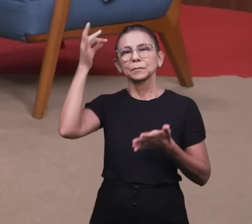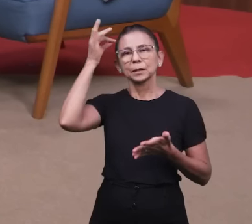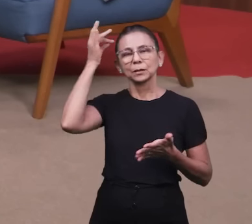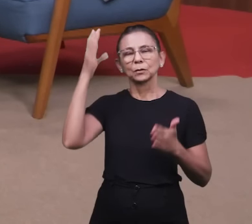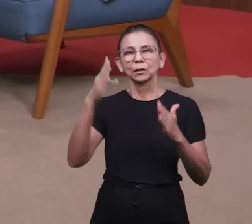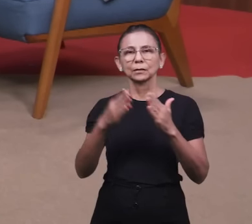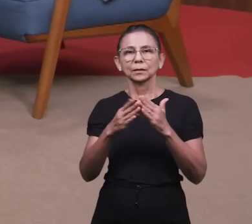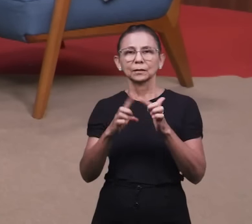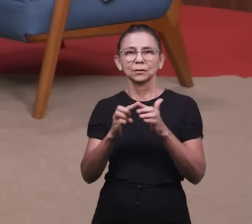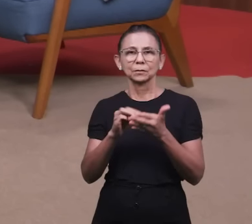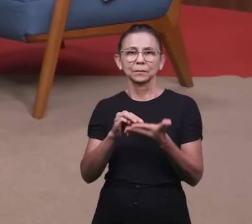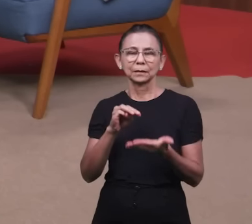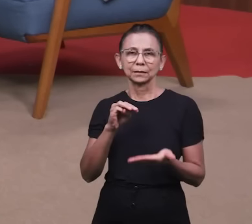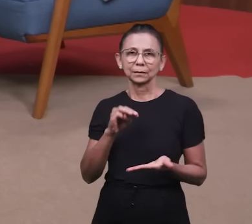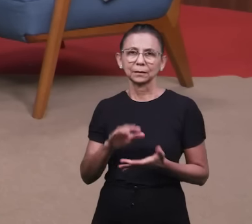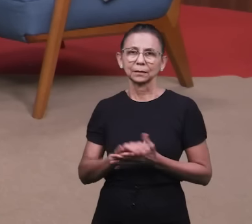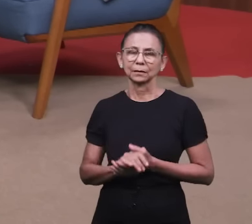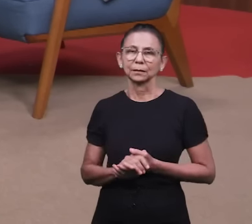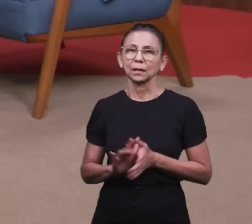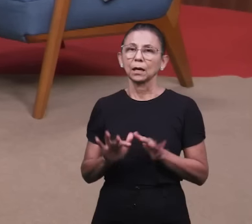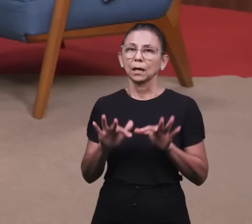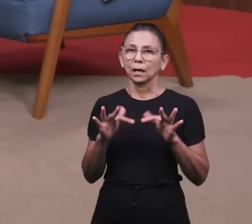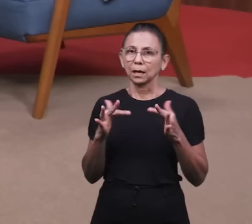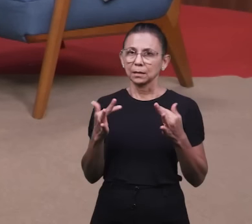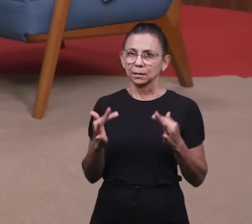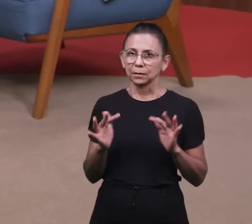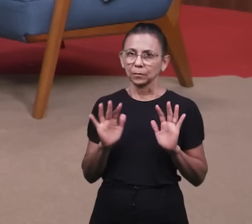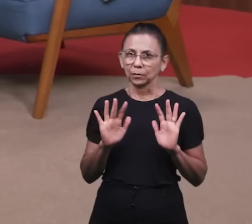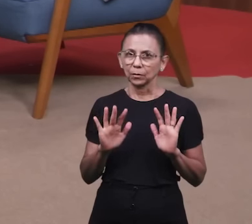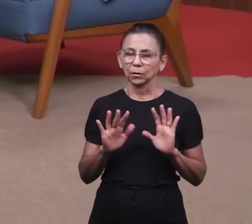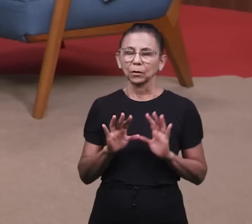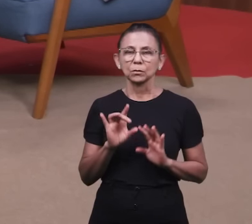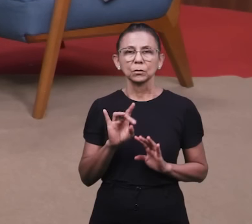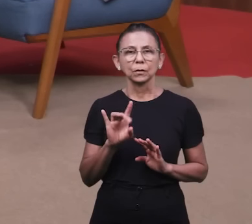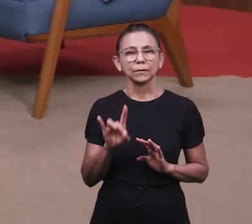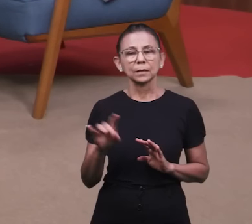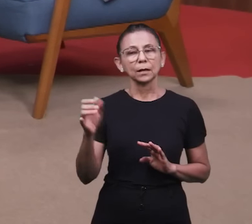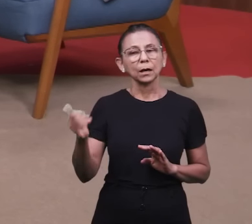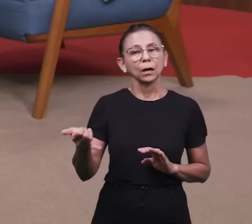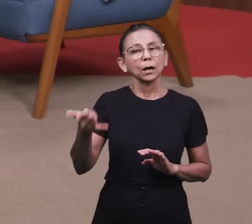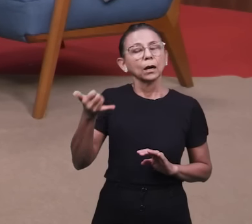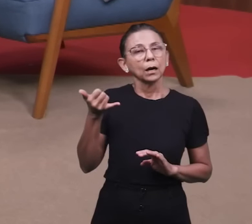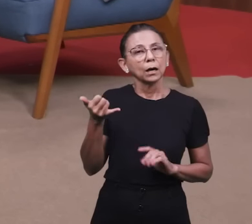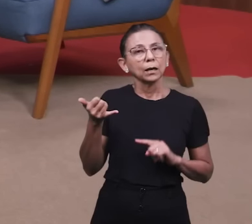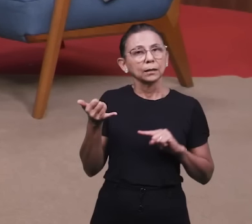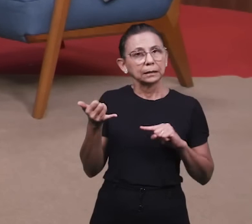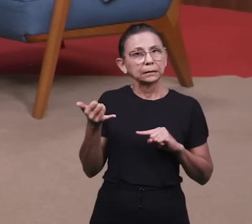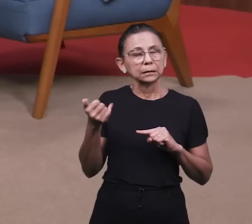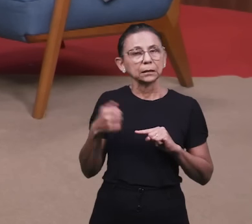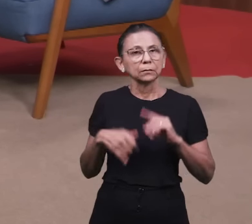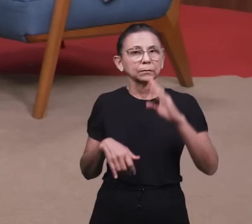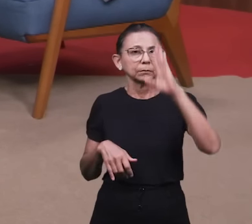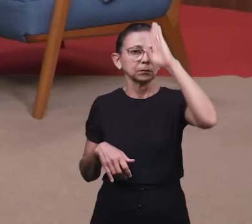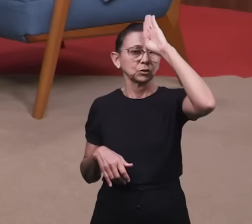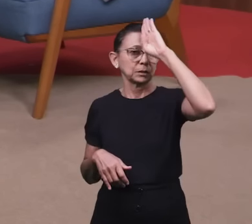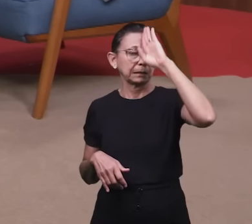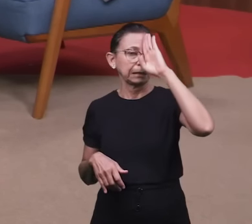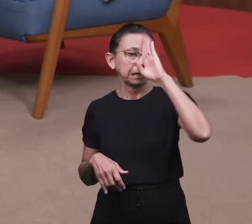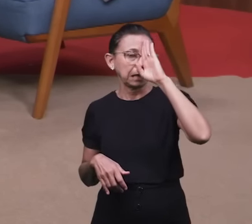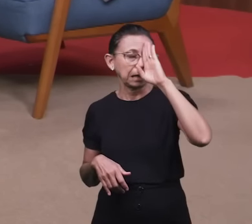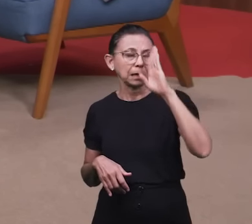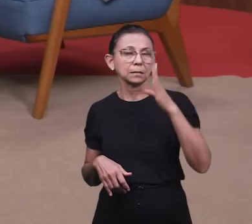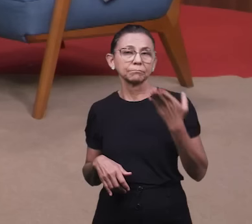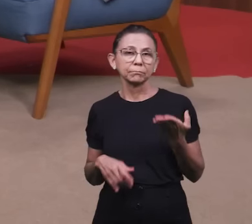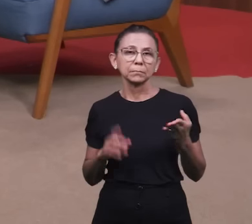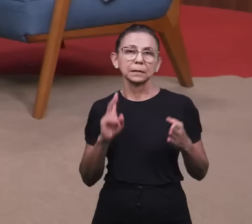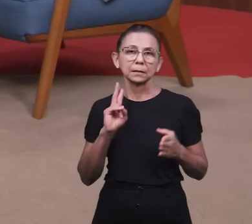Cristã Maranata é muito simples você participar dele você vai ter que fazer apenas uma ligação e essa ligação é gratuita e